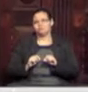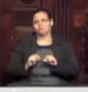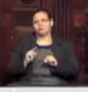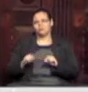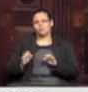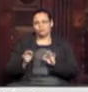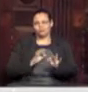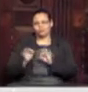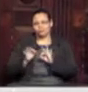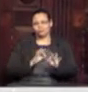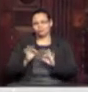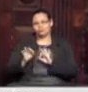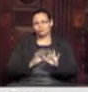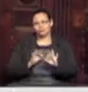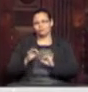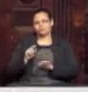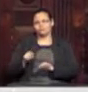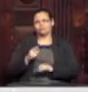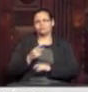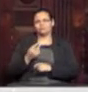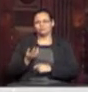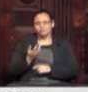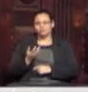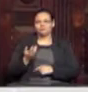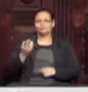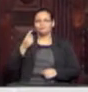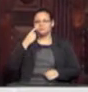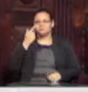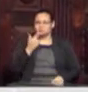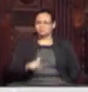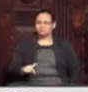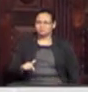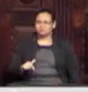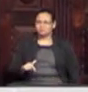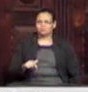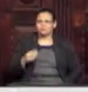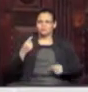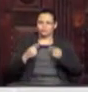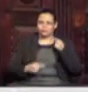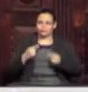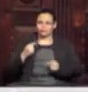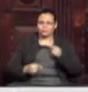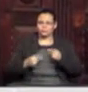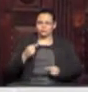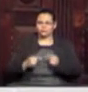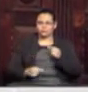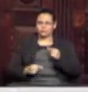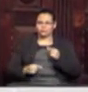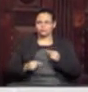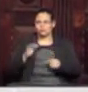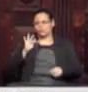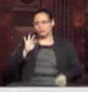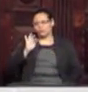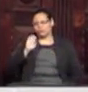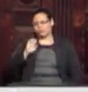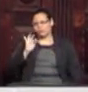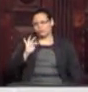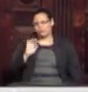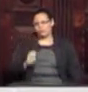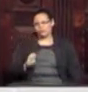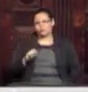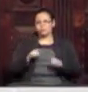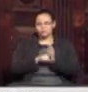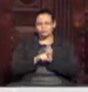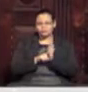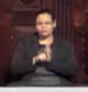Era um projeto que buscava rever a política do FEF de revisão das